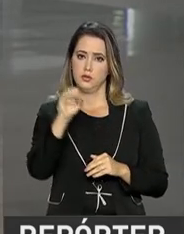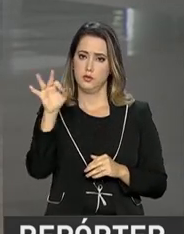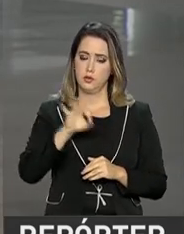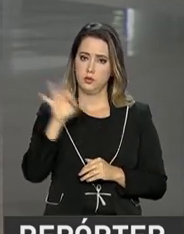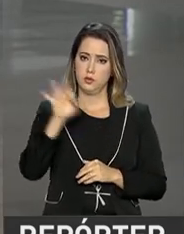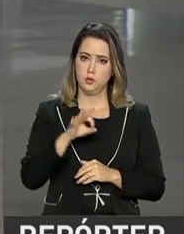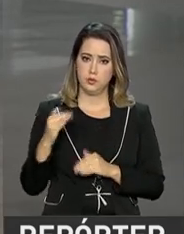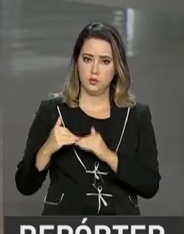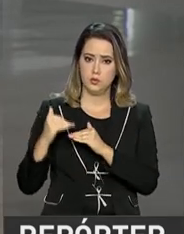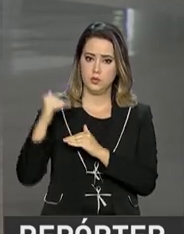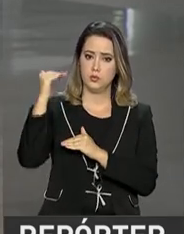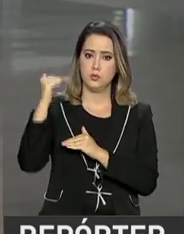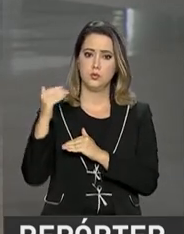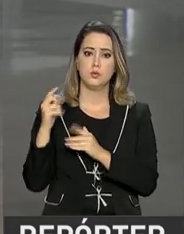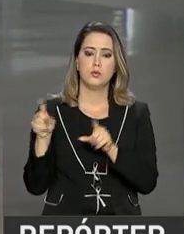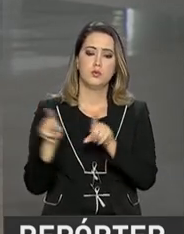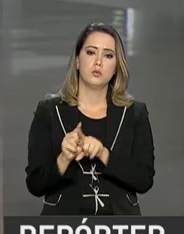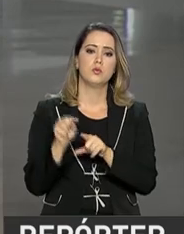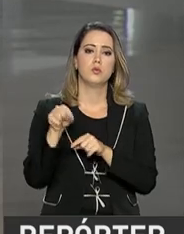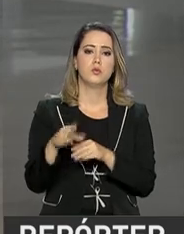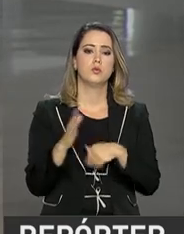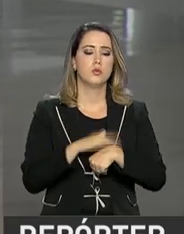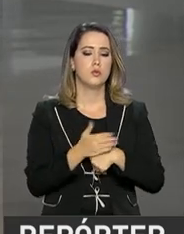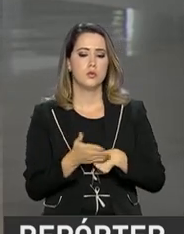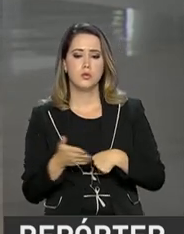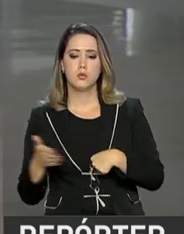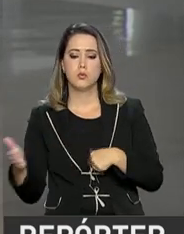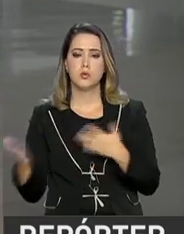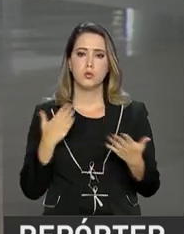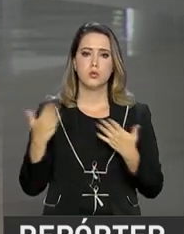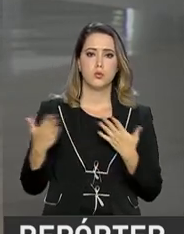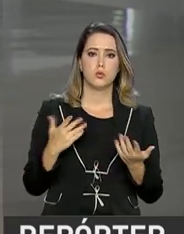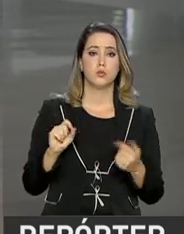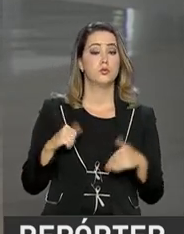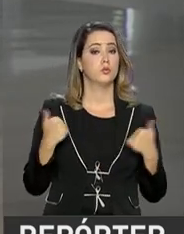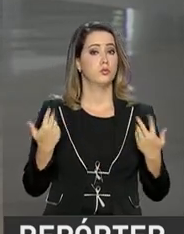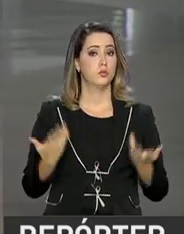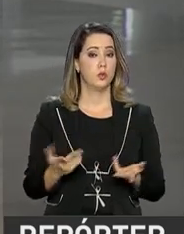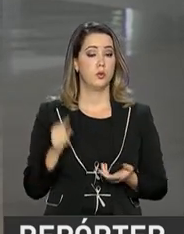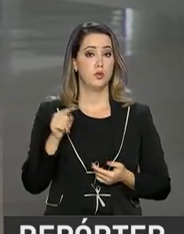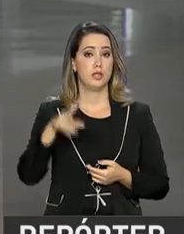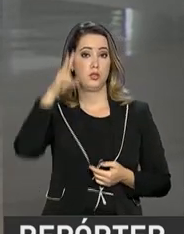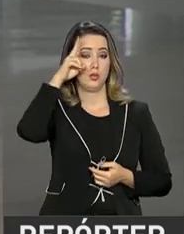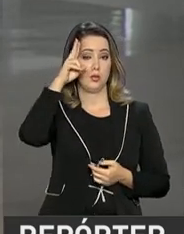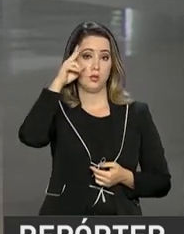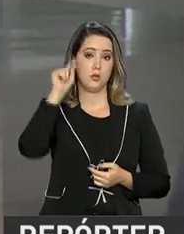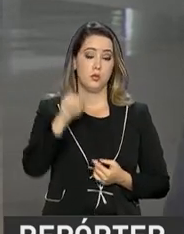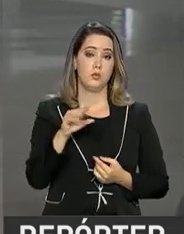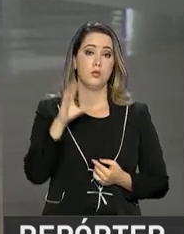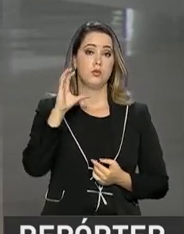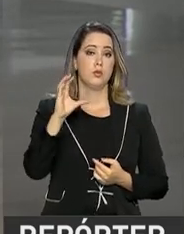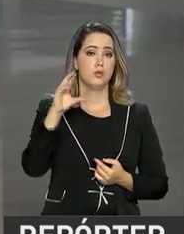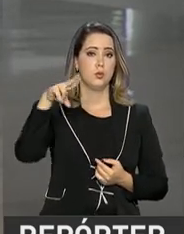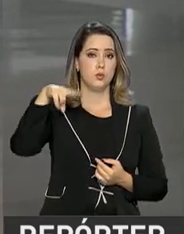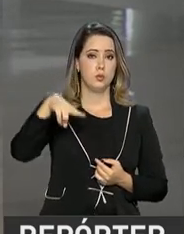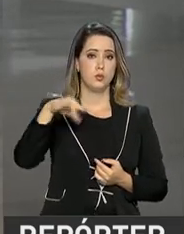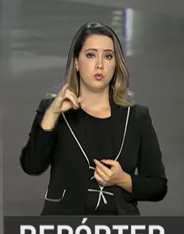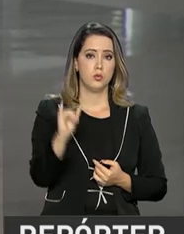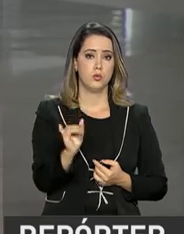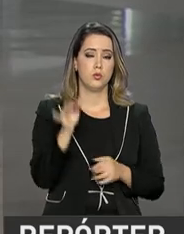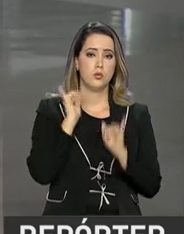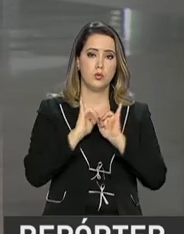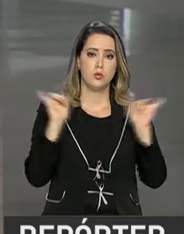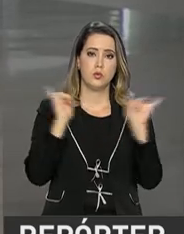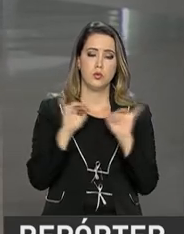por cento de elevação neste período de comparação pois bem nesta segunda-feira confederação nacional da indústria